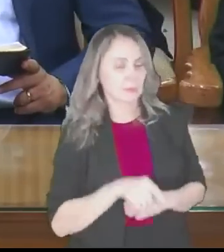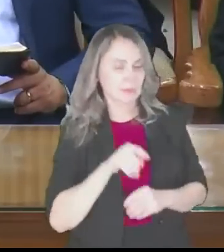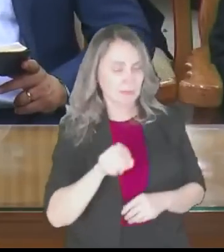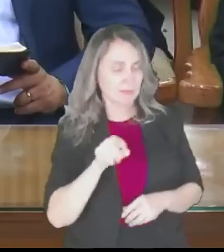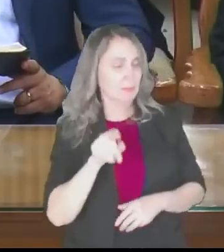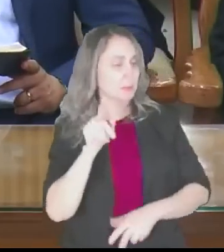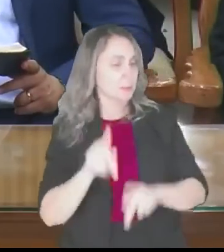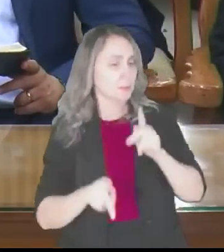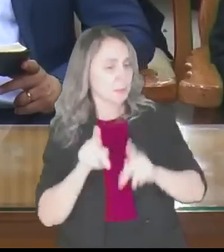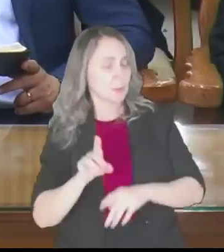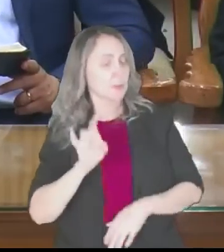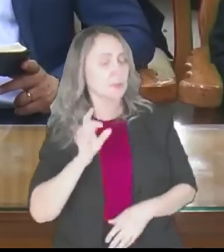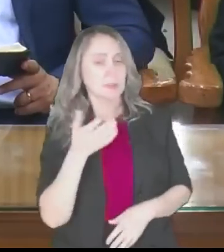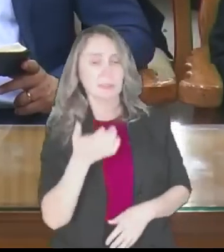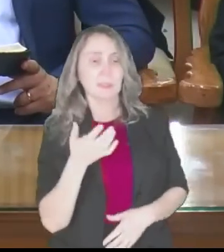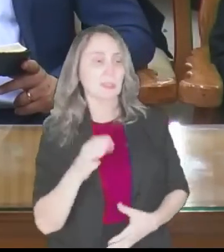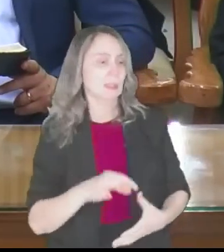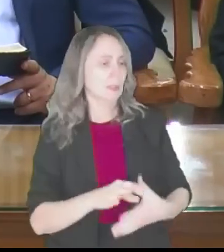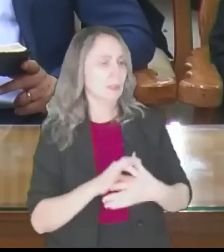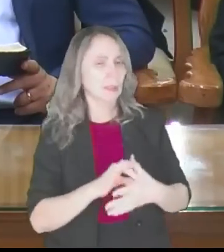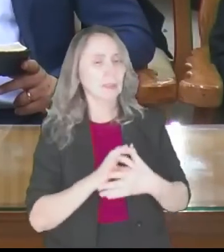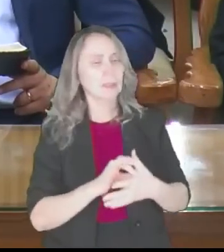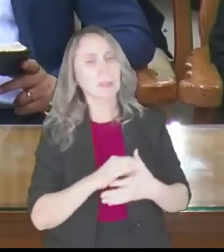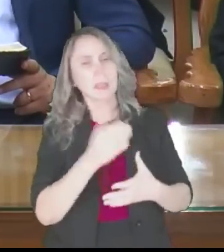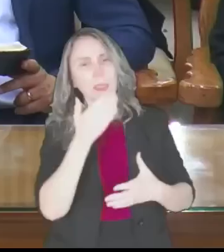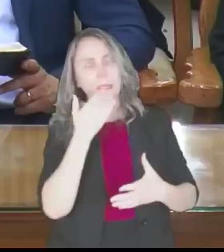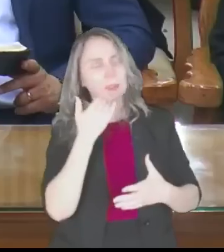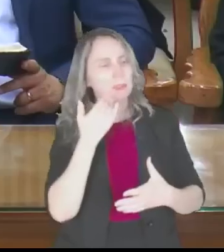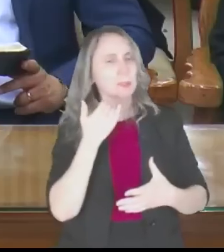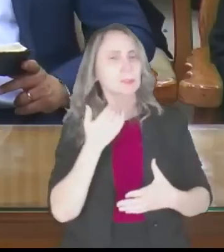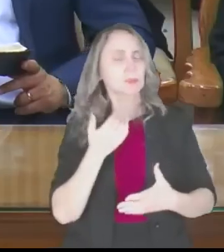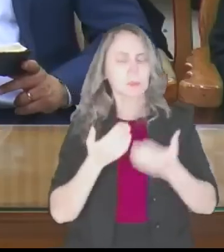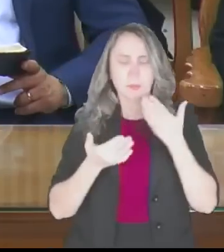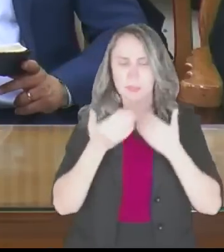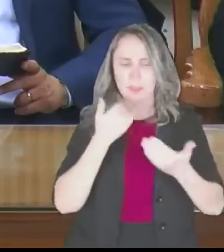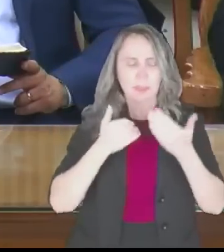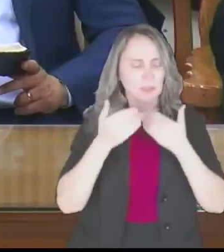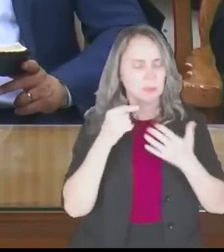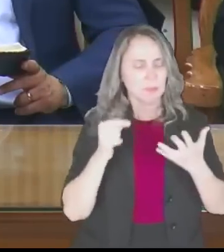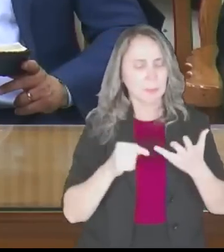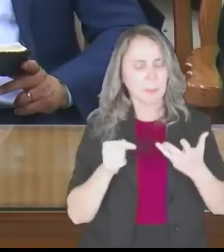povo só quer alho, esse povo só quer pepino, esse povo só quer